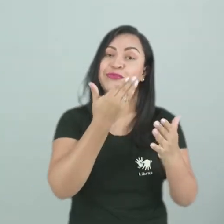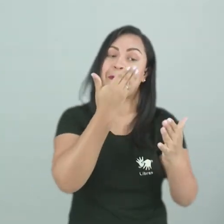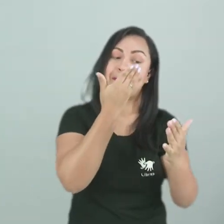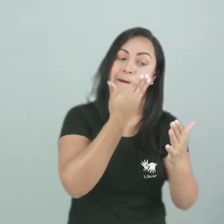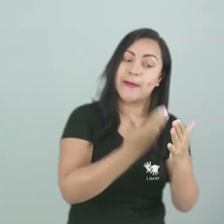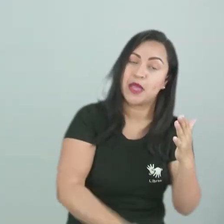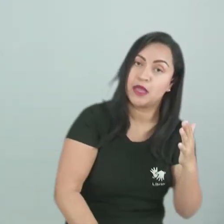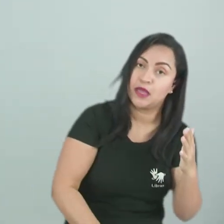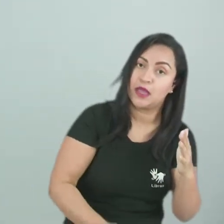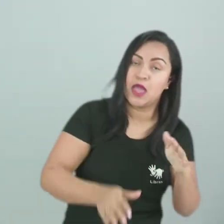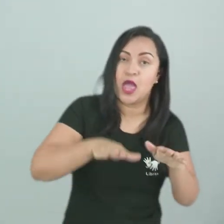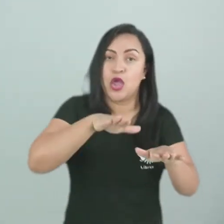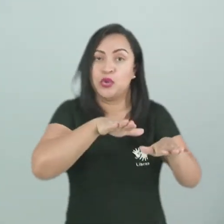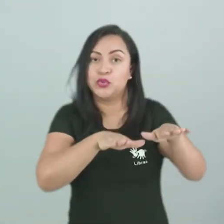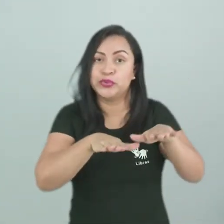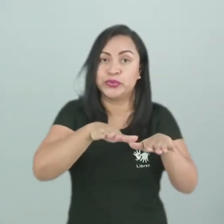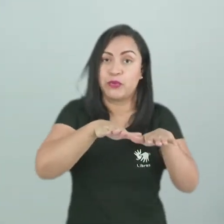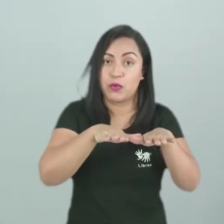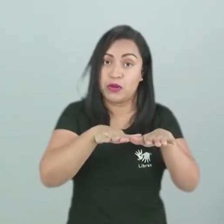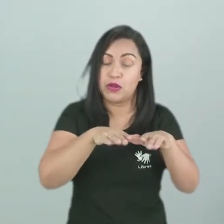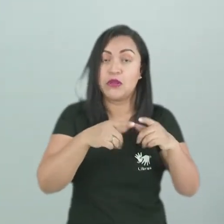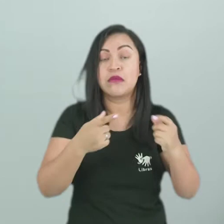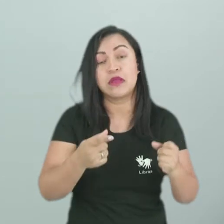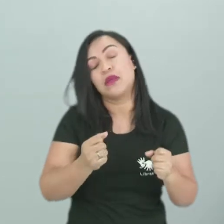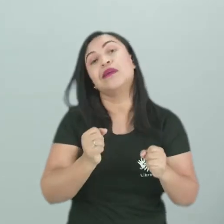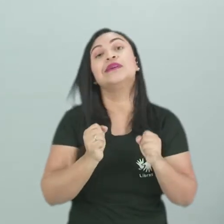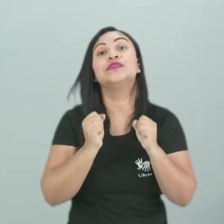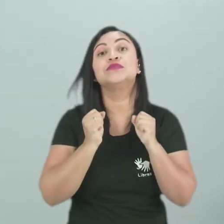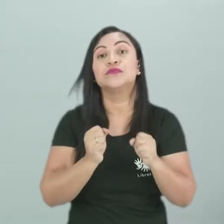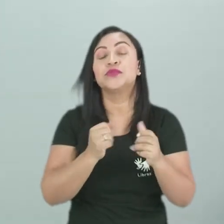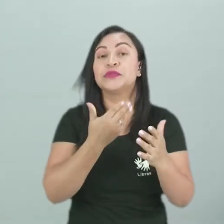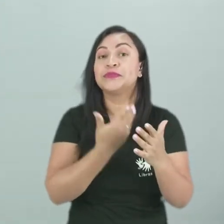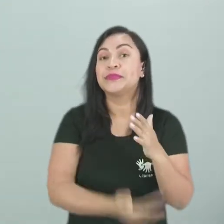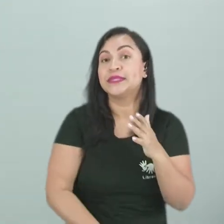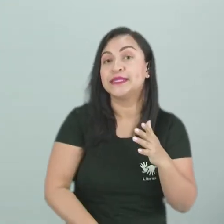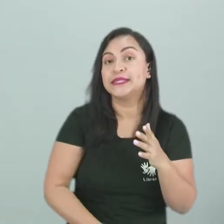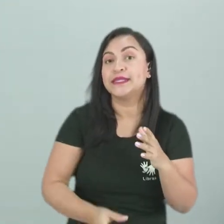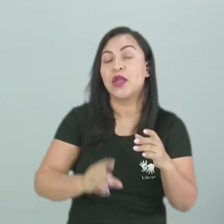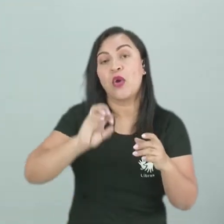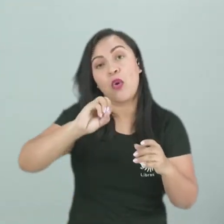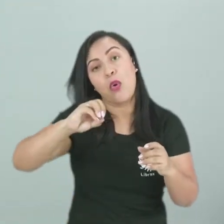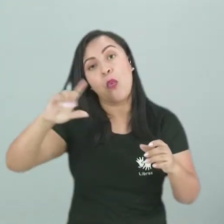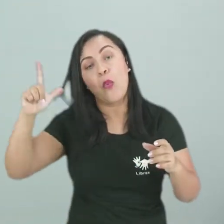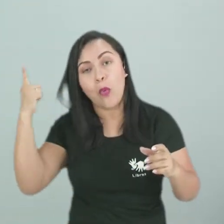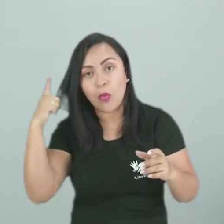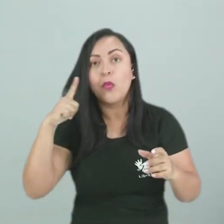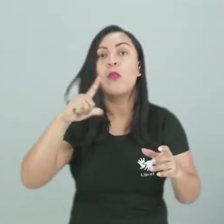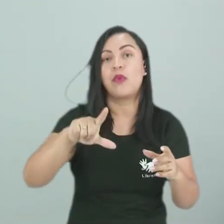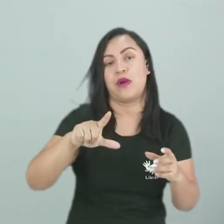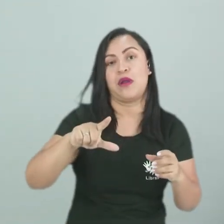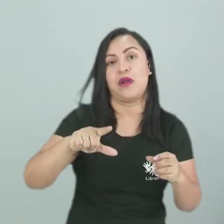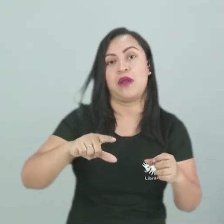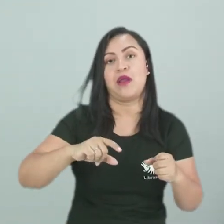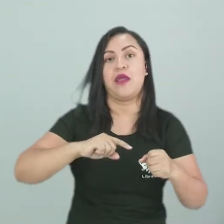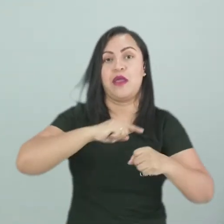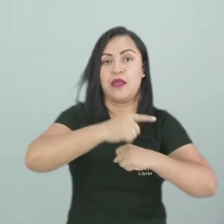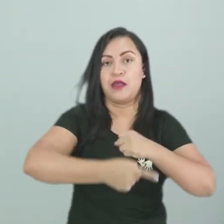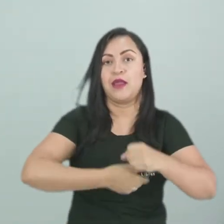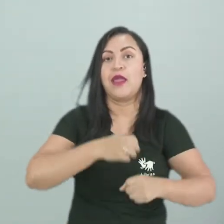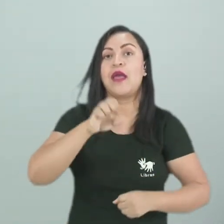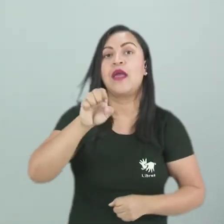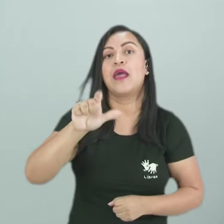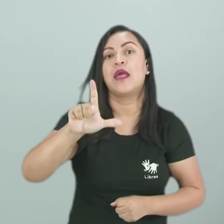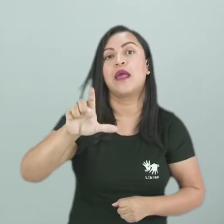essa neutralização, e eles podem perder ou ganhar elétrons. Quando esses átomos,